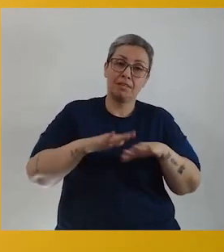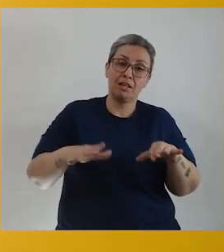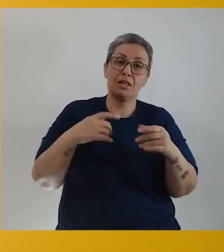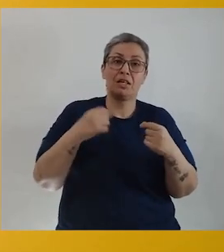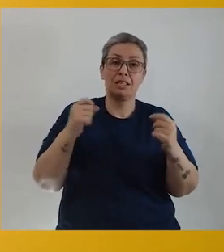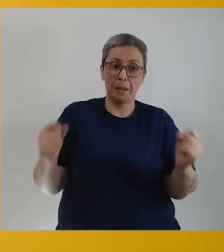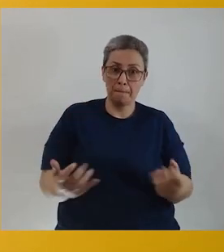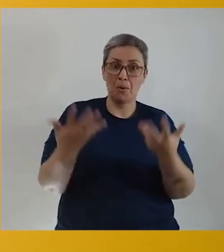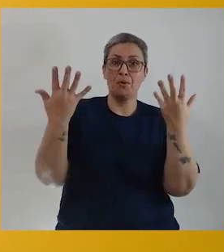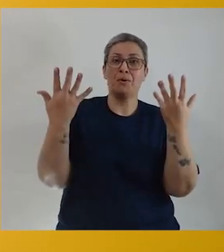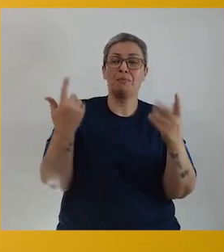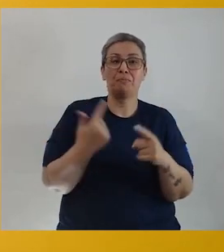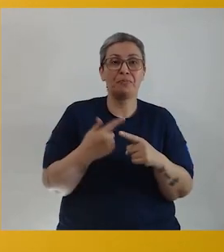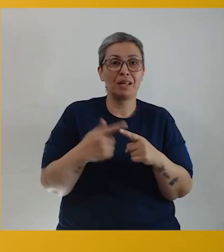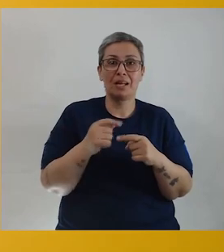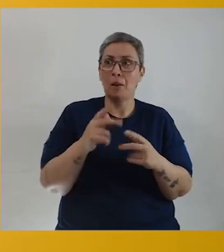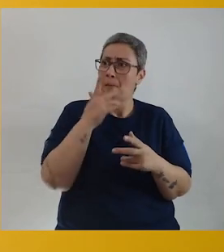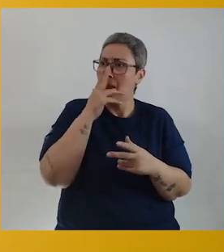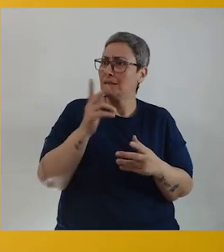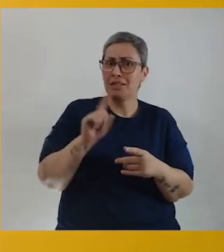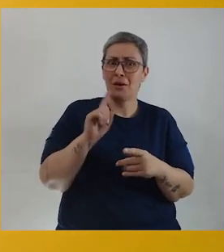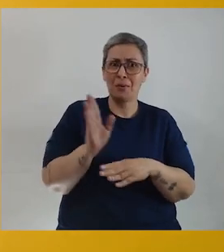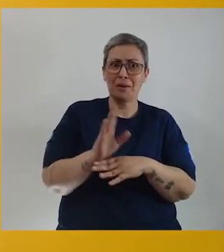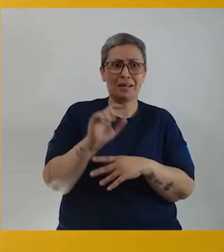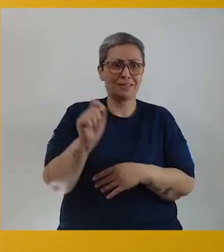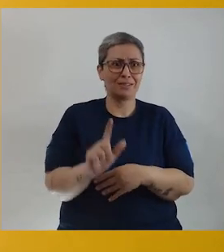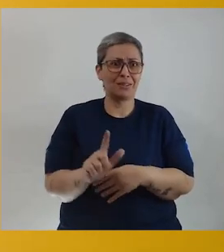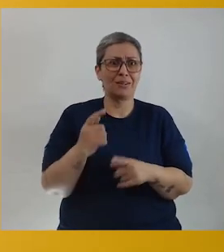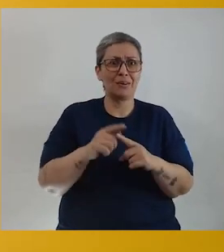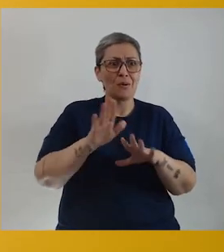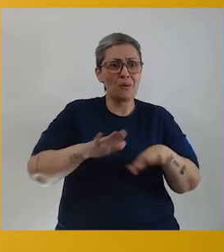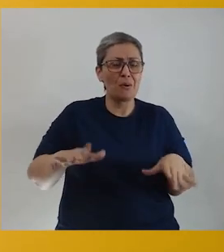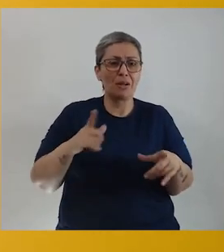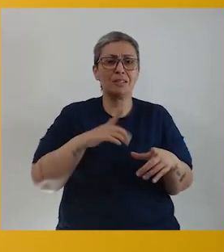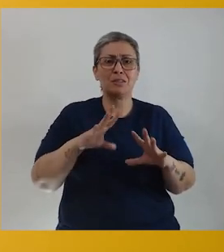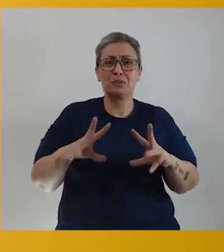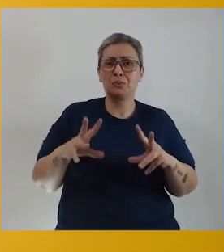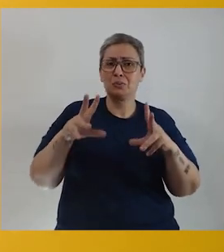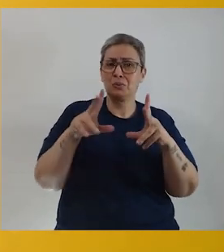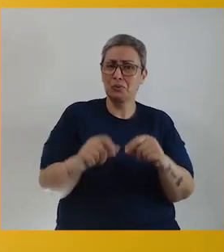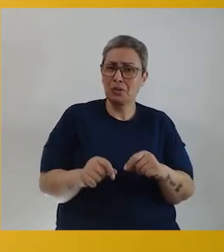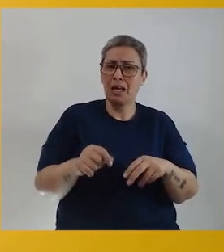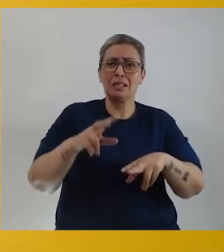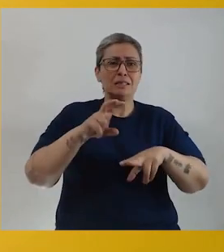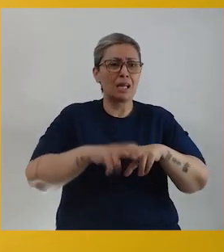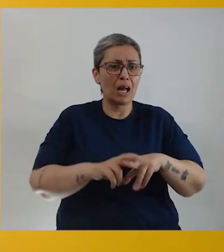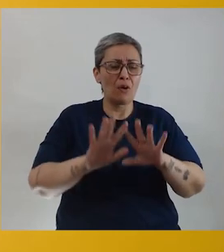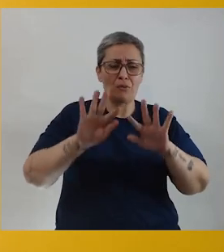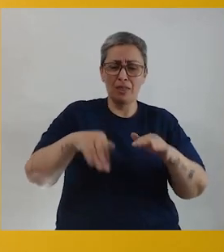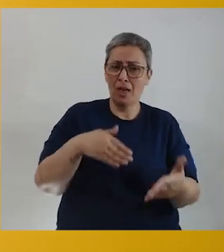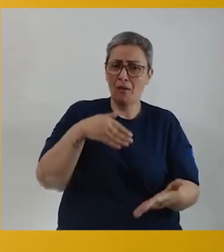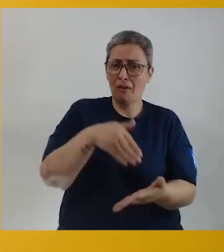esta criança nos surpreende, né? Nem parecia uma sessão azul. As crianças estavam todas, ficaram até